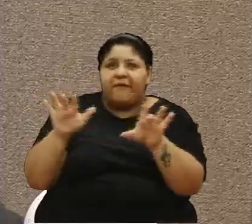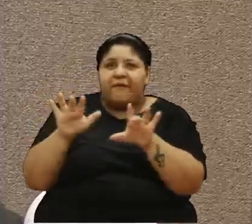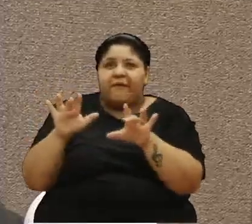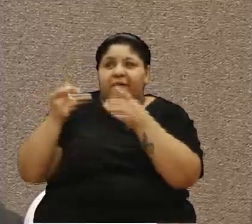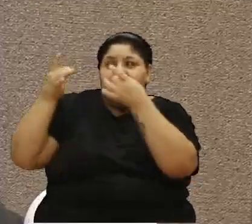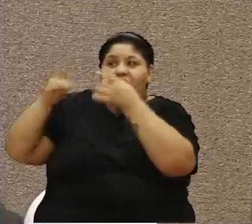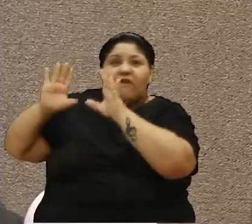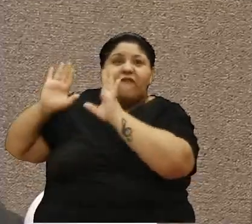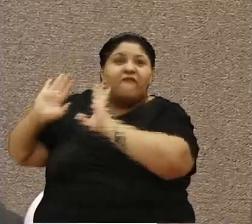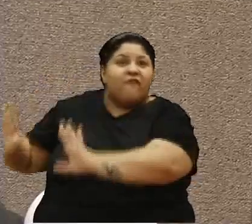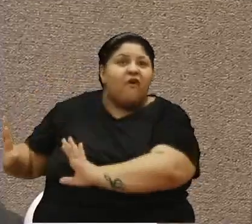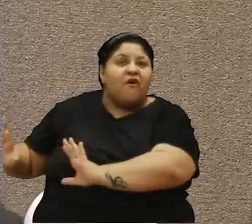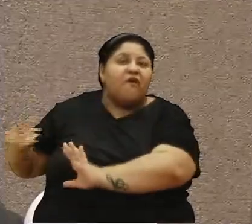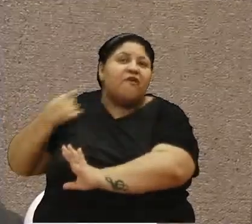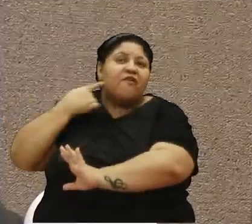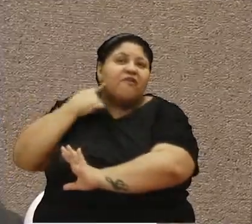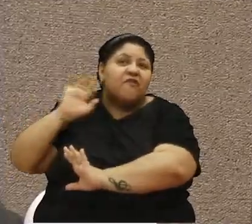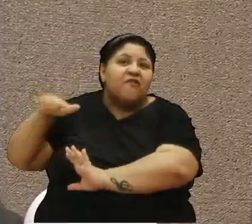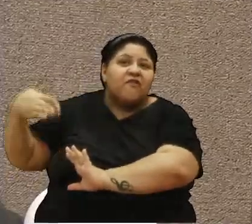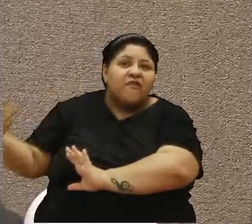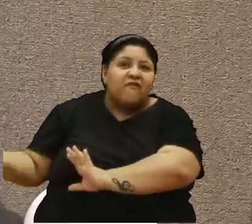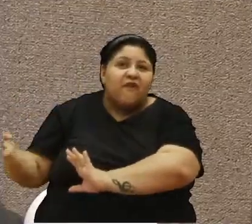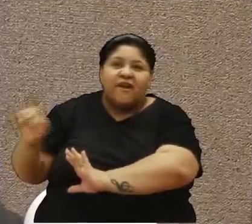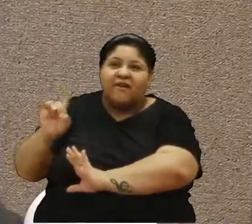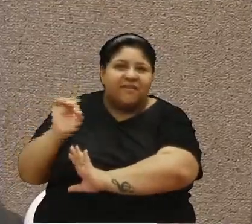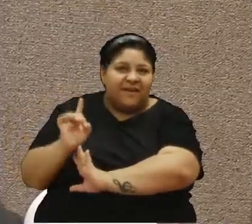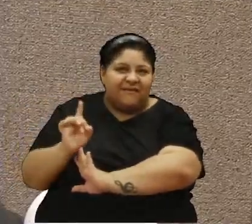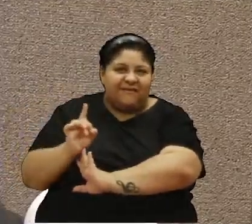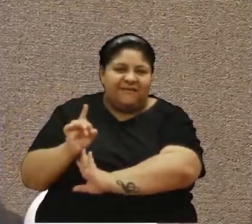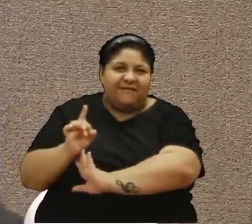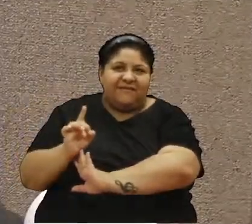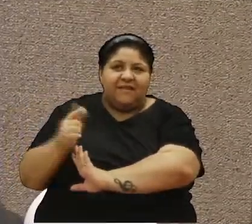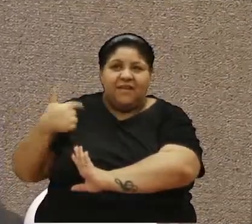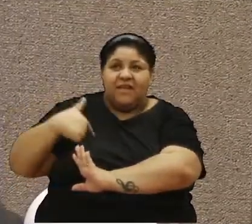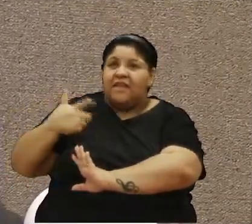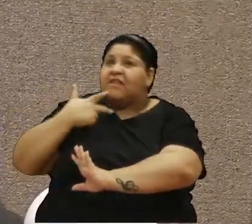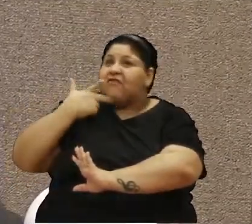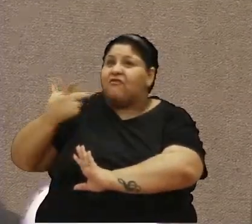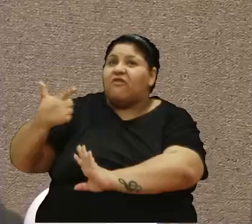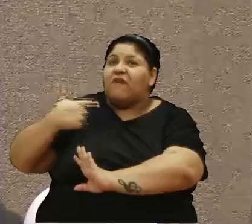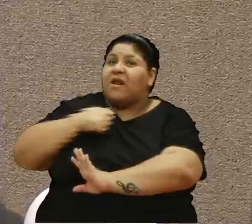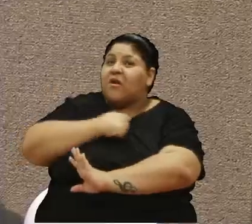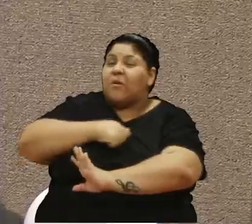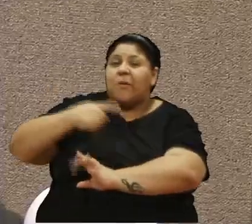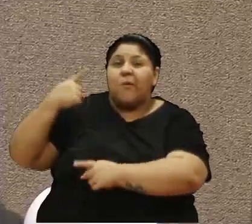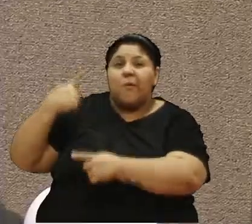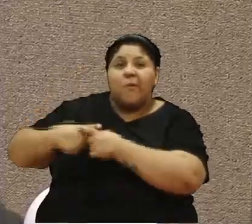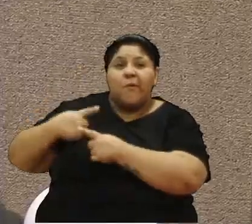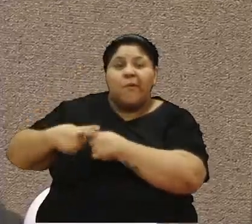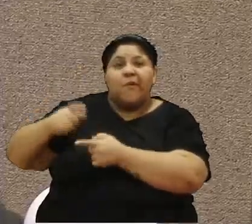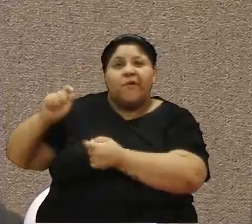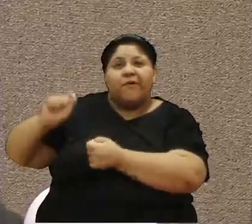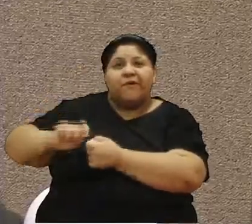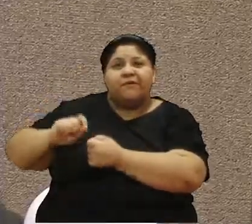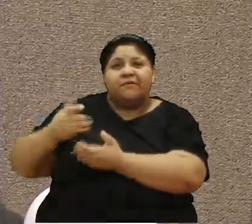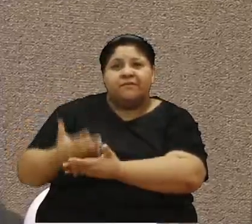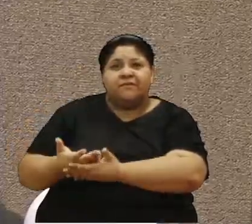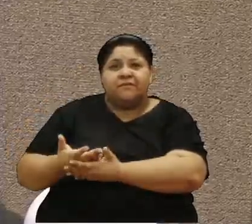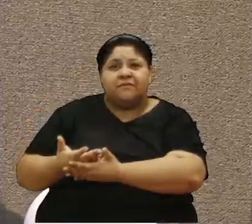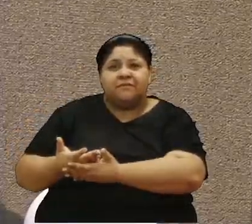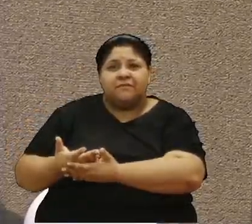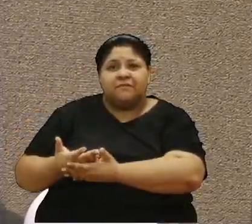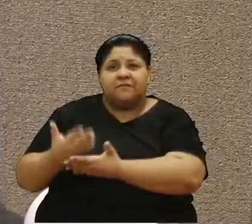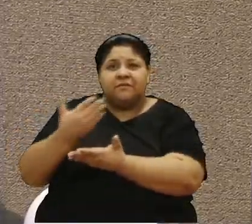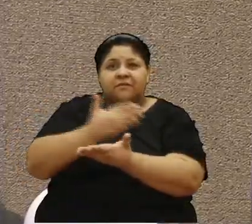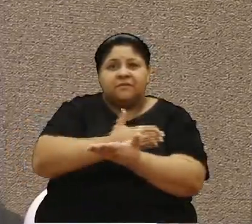fora o seu lixo. O fora não existe. E eu falo humildemente porque eu não faz muito tempo que